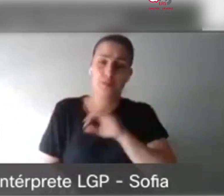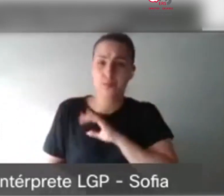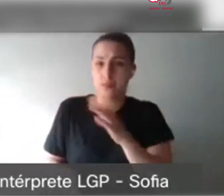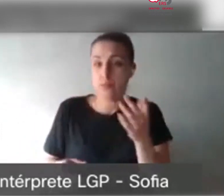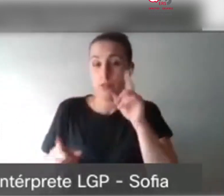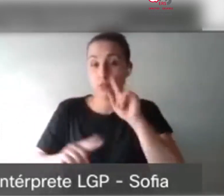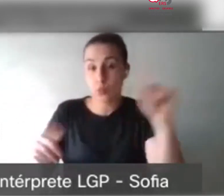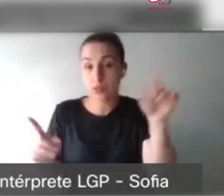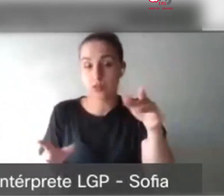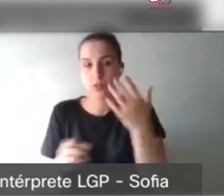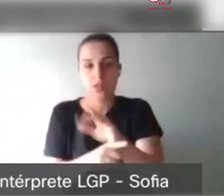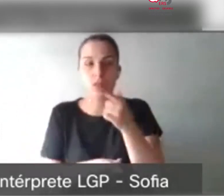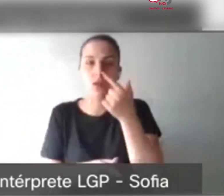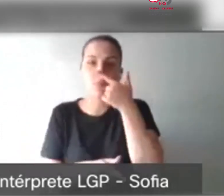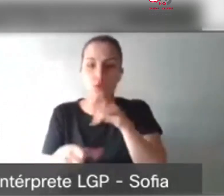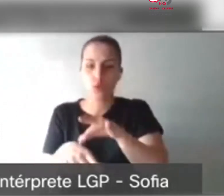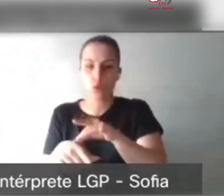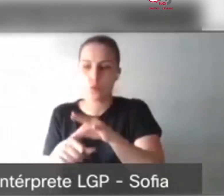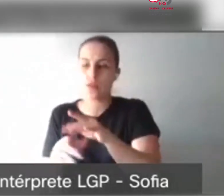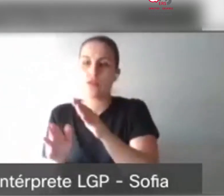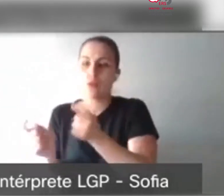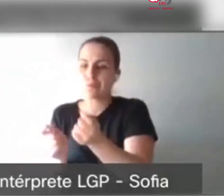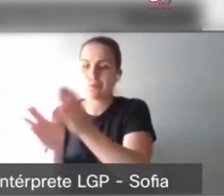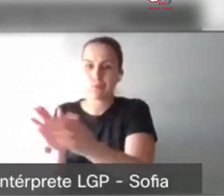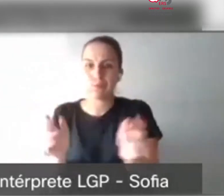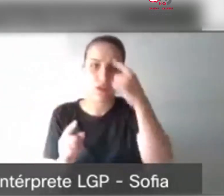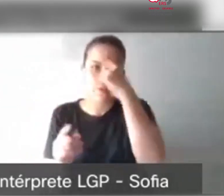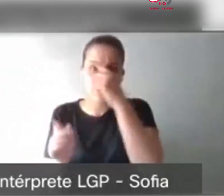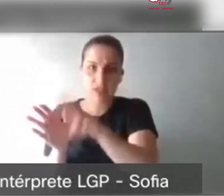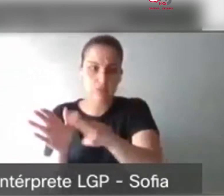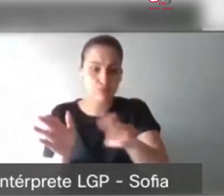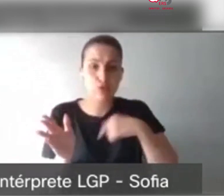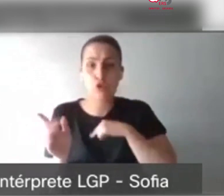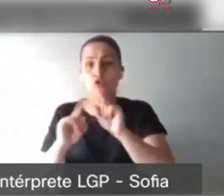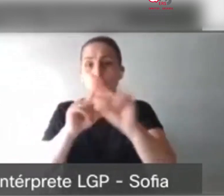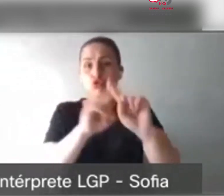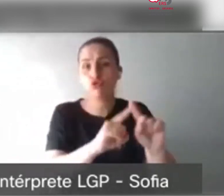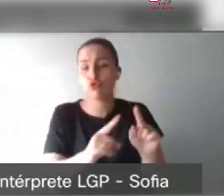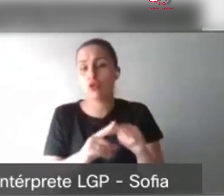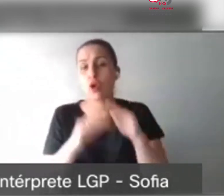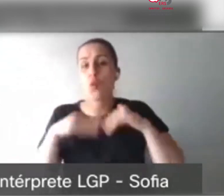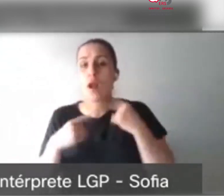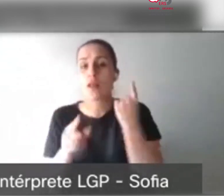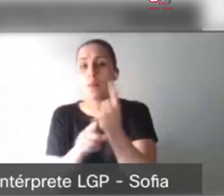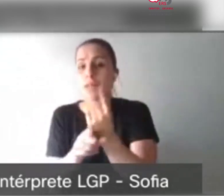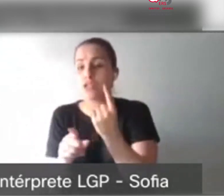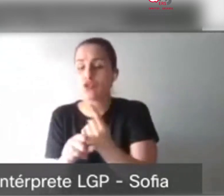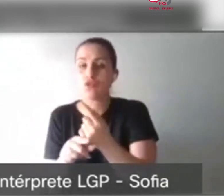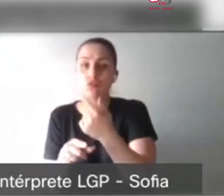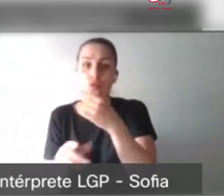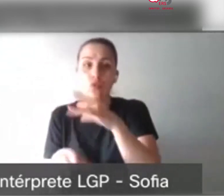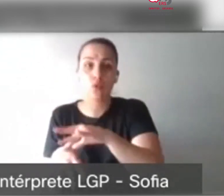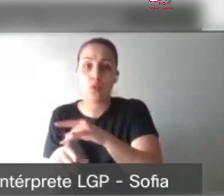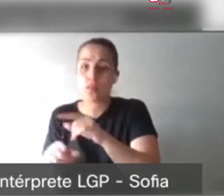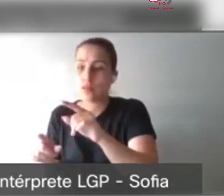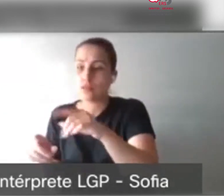por exemplo, em internamentos, estão organizados por enfermarias. Portanto, nós temos vários doentes a partilhar um quarto, com todas as consequências que